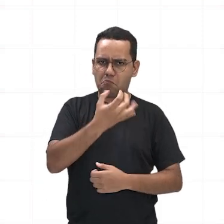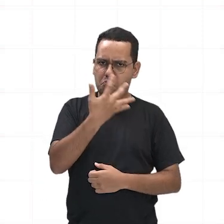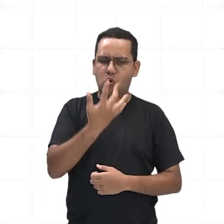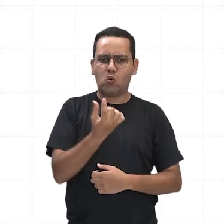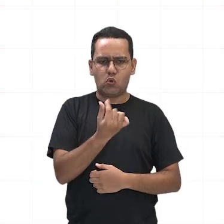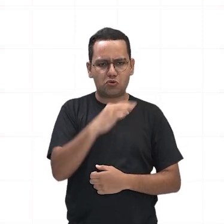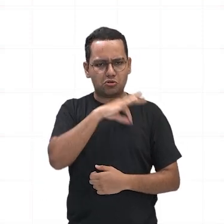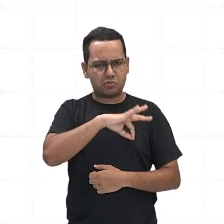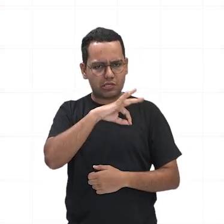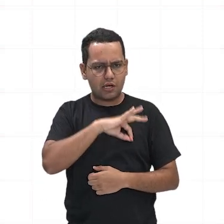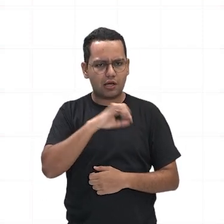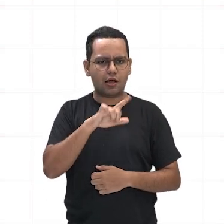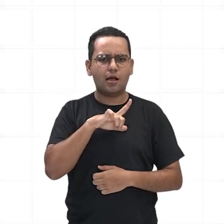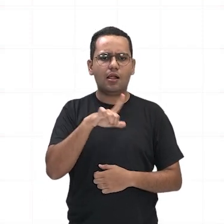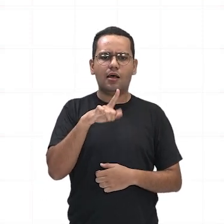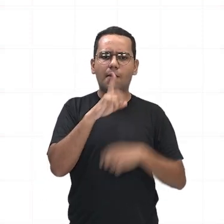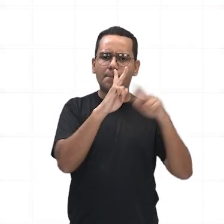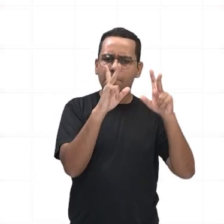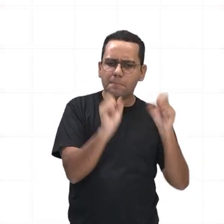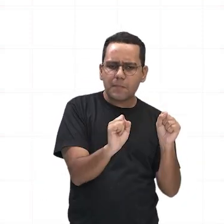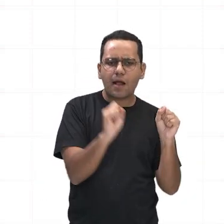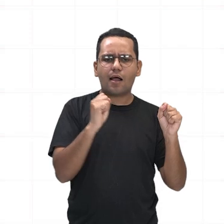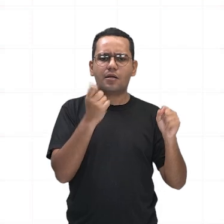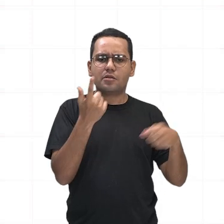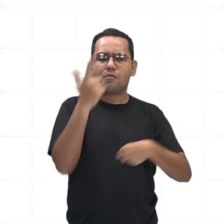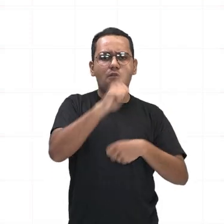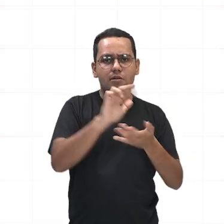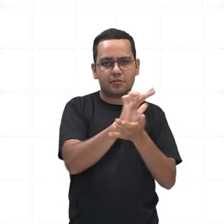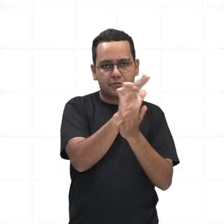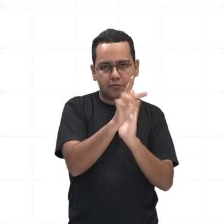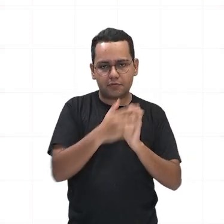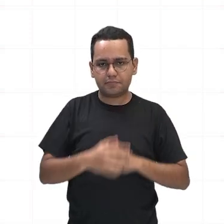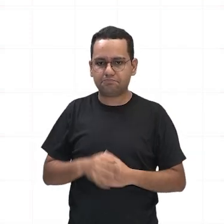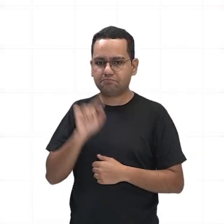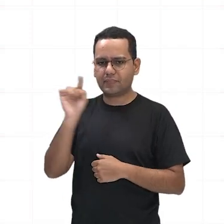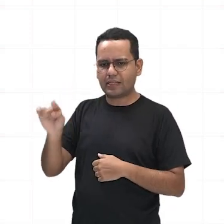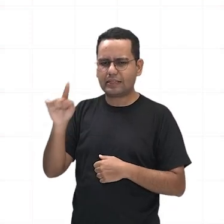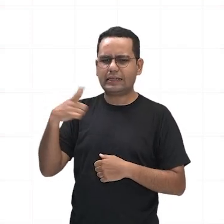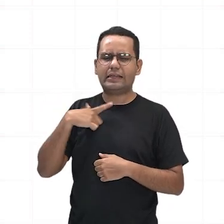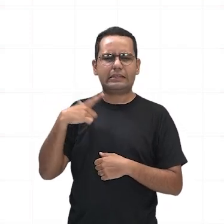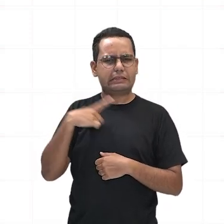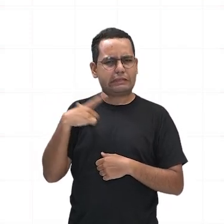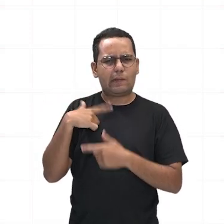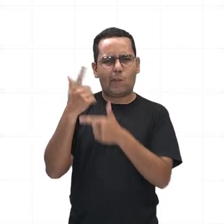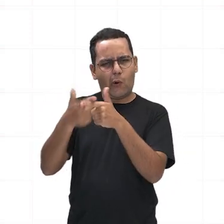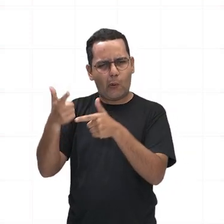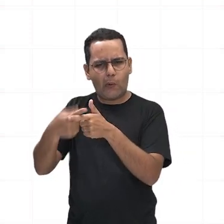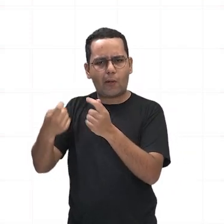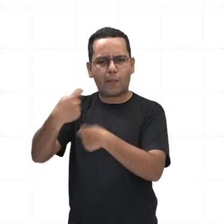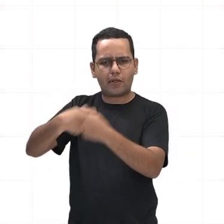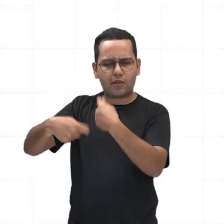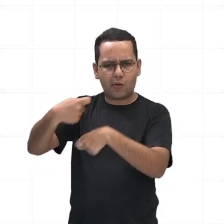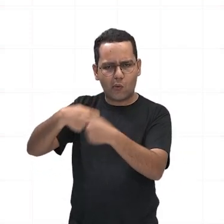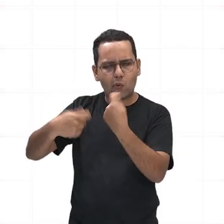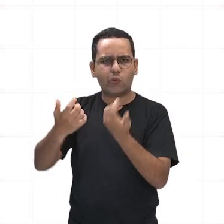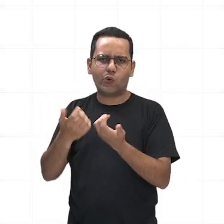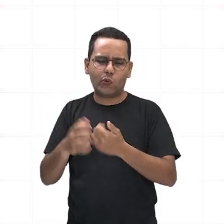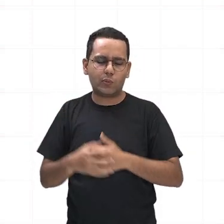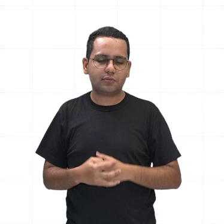as províncias e conquistas. No Baixo Império, nós temos crises, né? Tanto